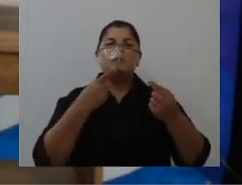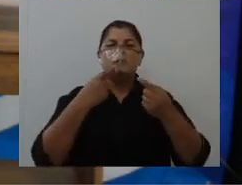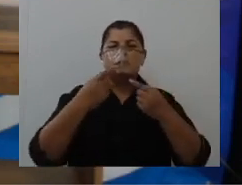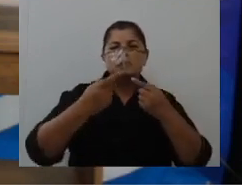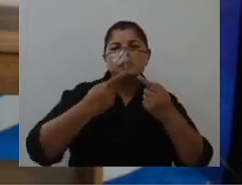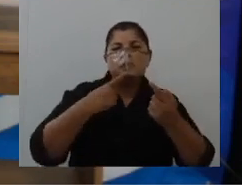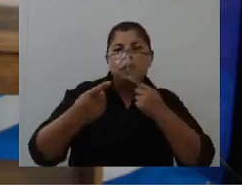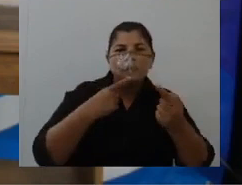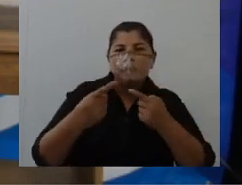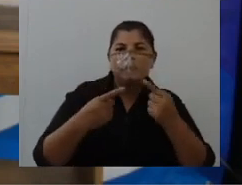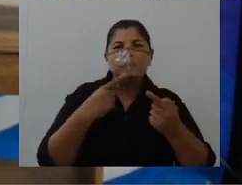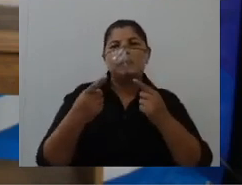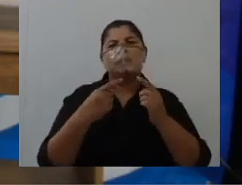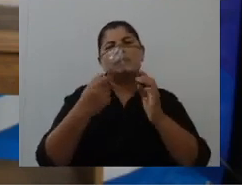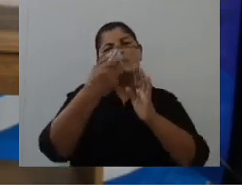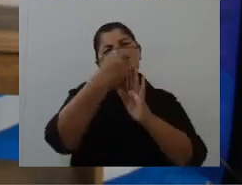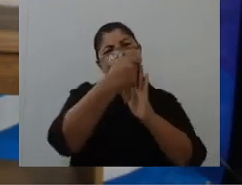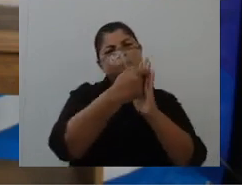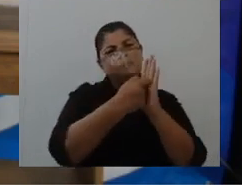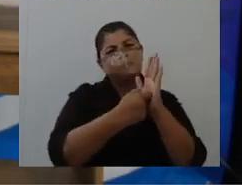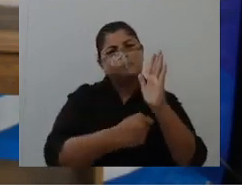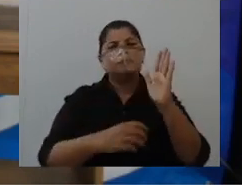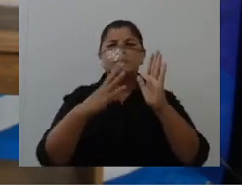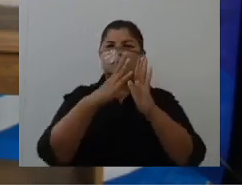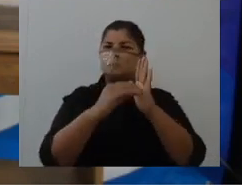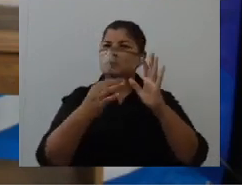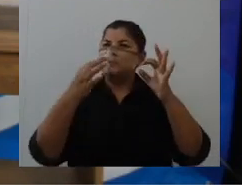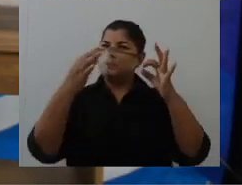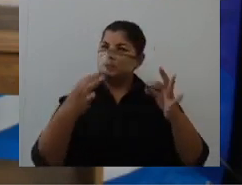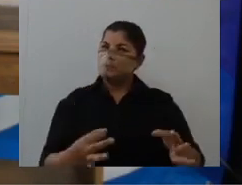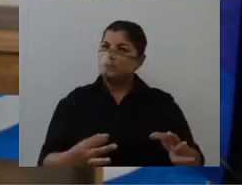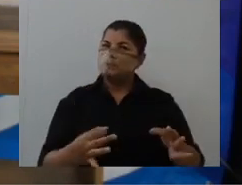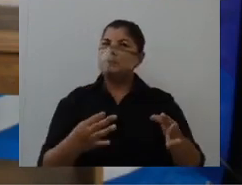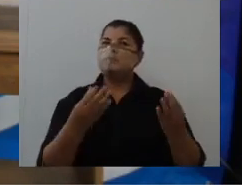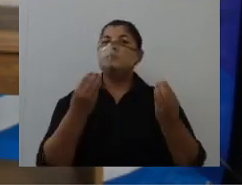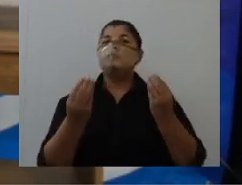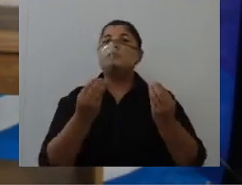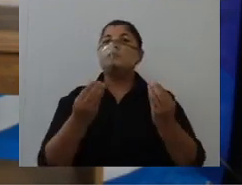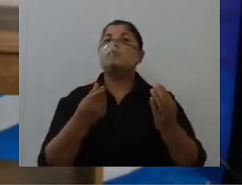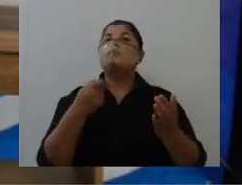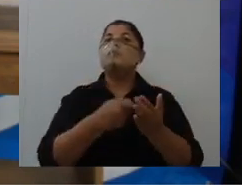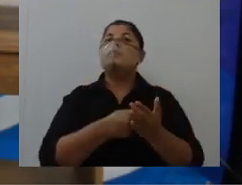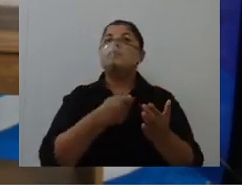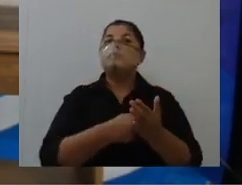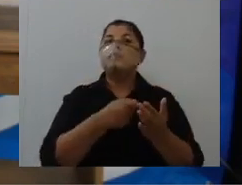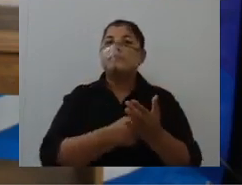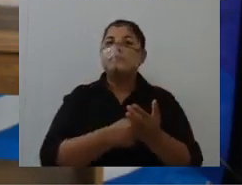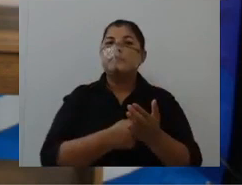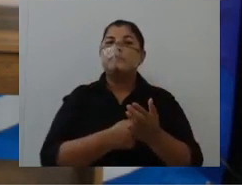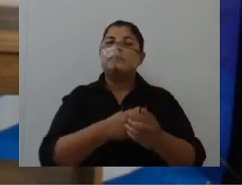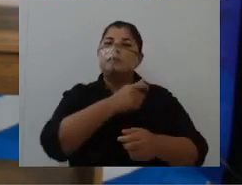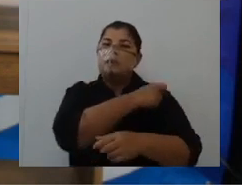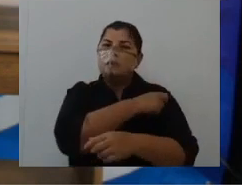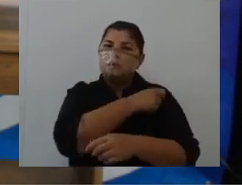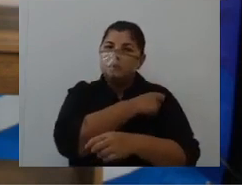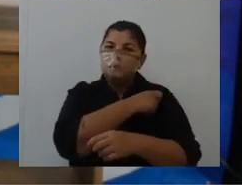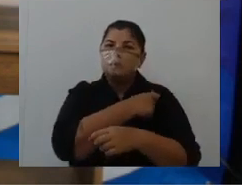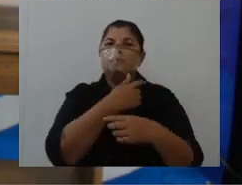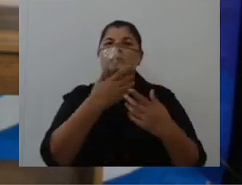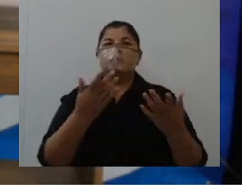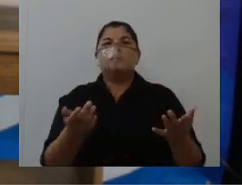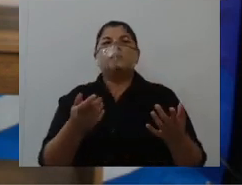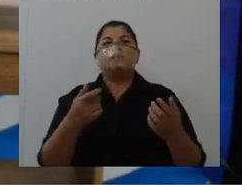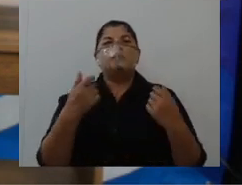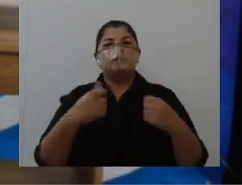o modelo textual da dissertação argumentativa. E o que é exigido? É exigido que o aluno, que o candidato, que o